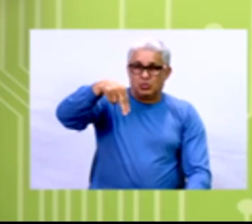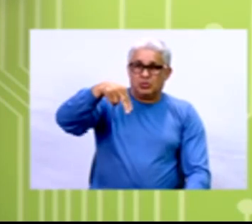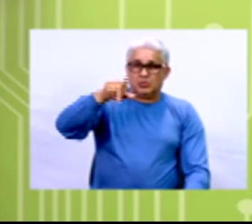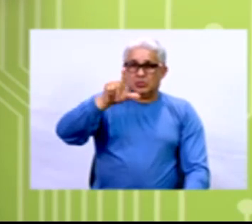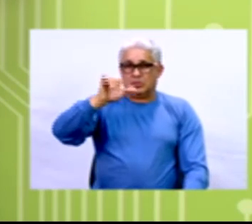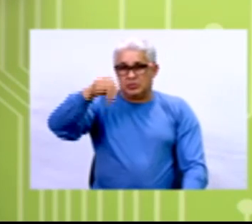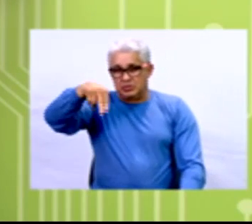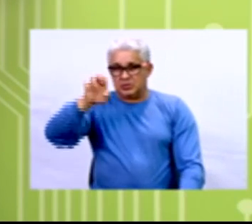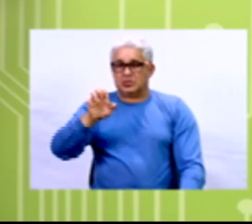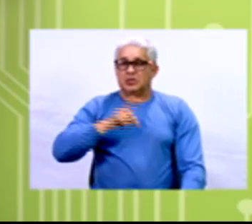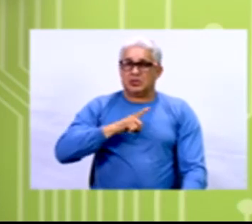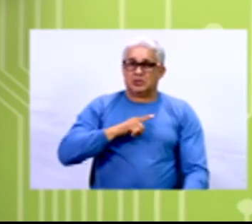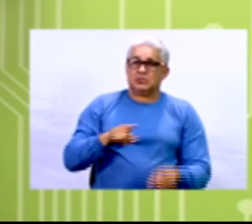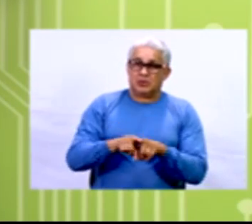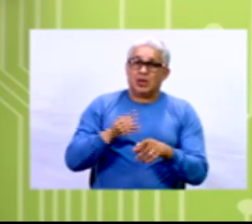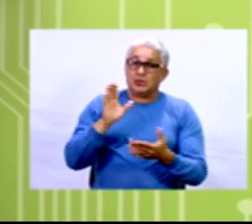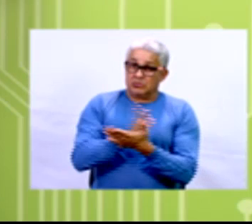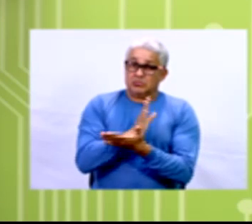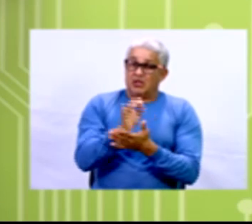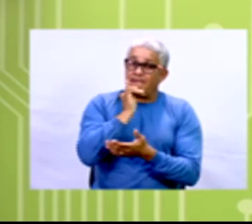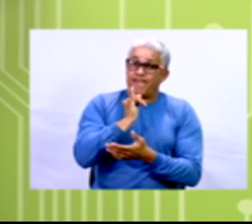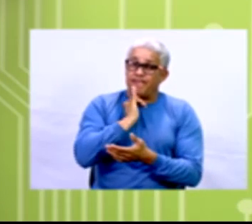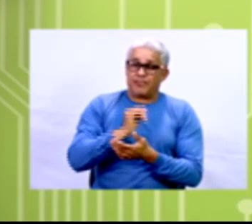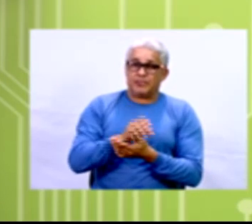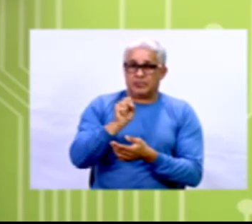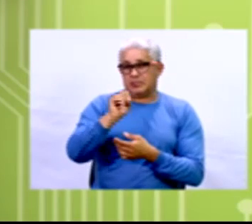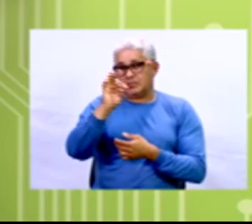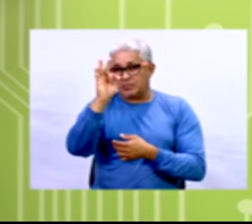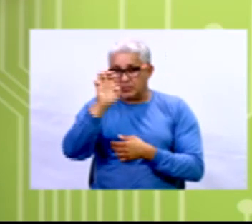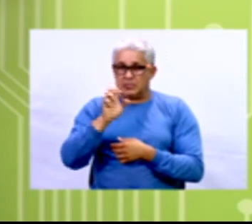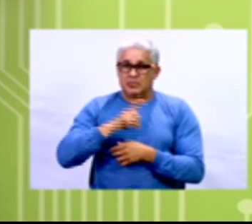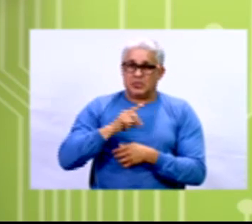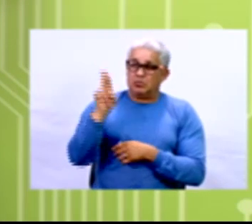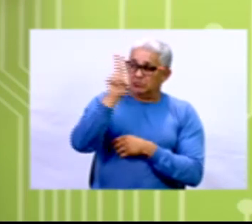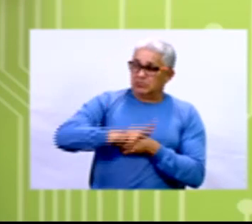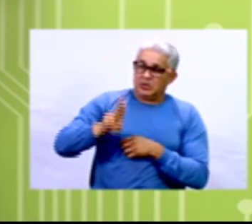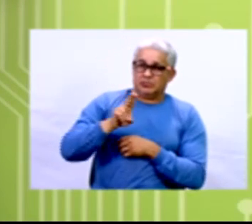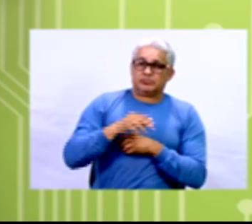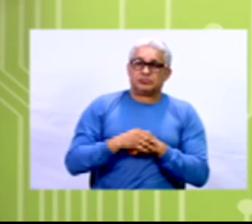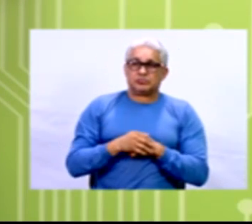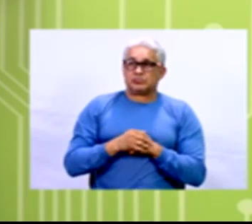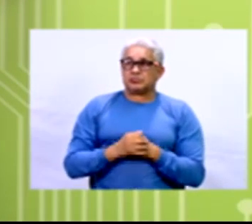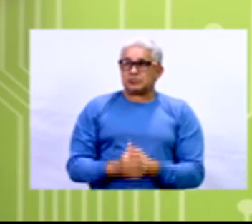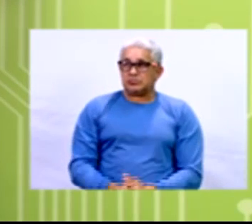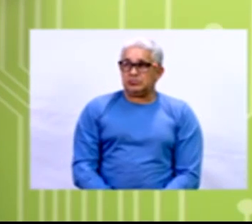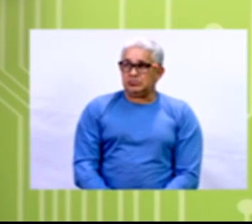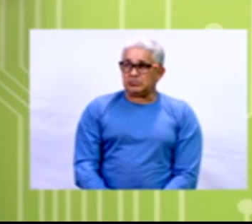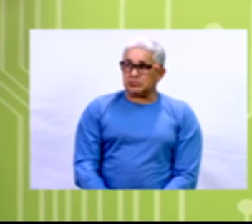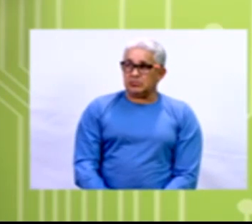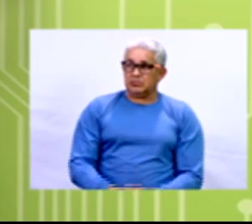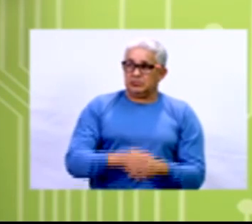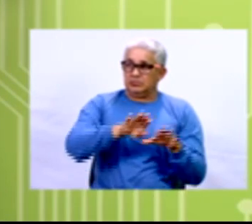alguns exemplos de sites, certo? Que utilizam recursos multimídia.